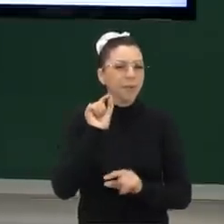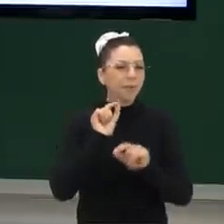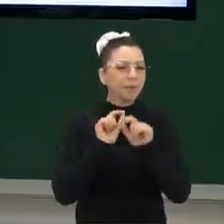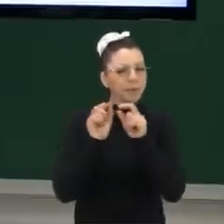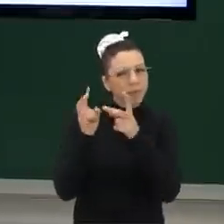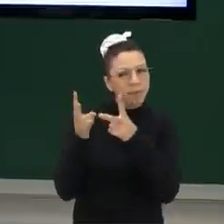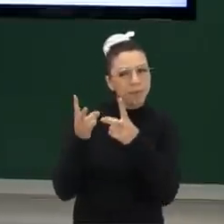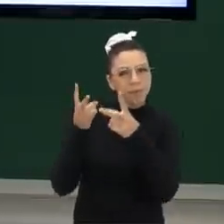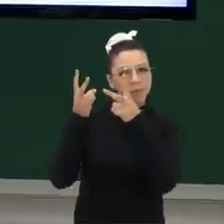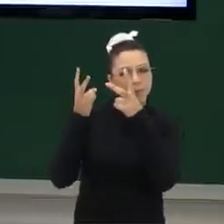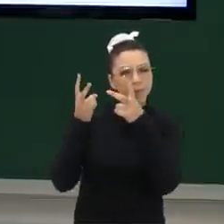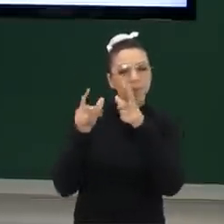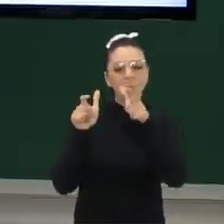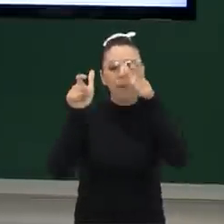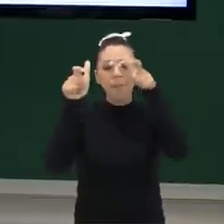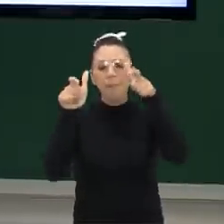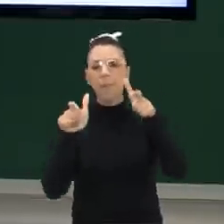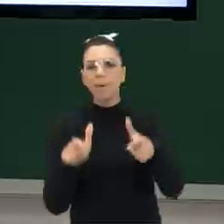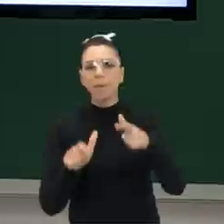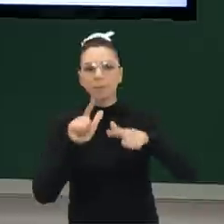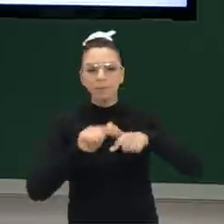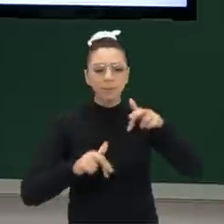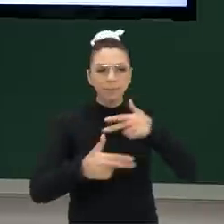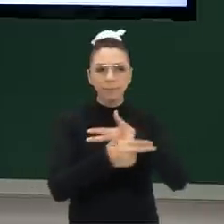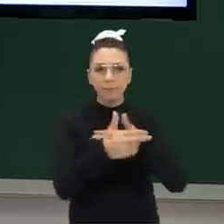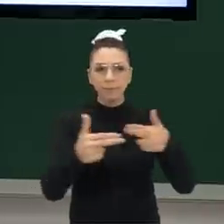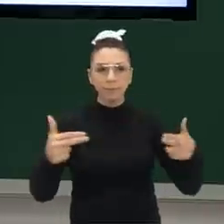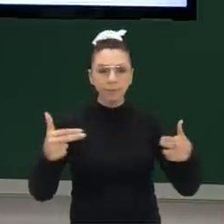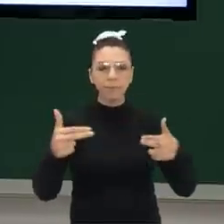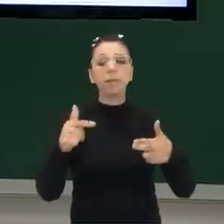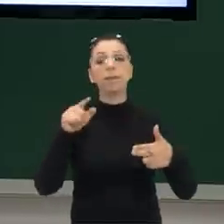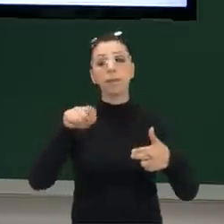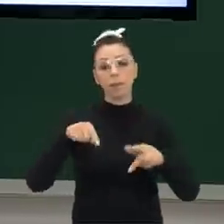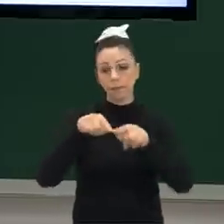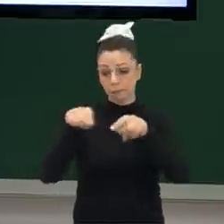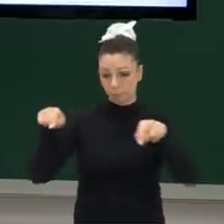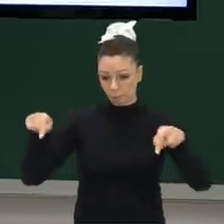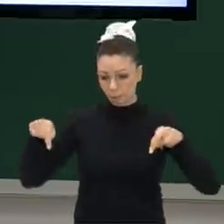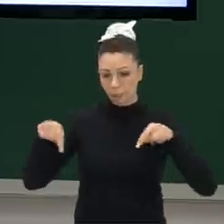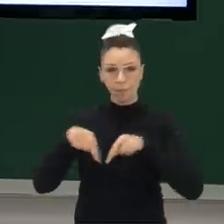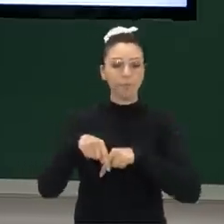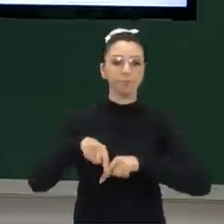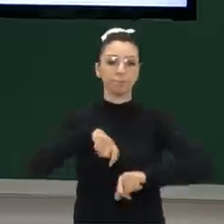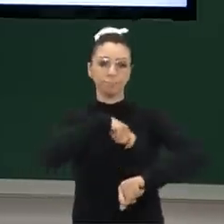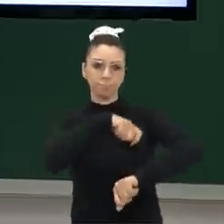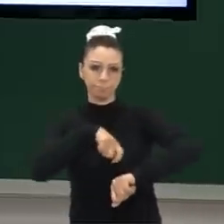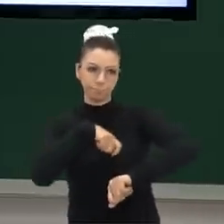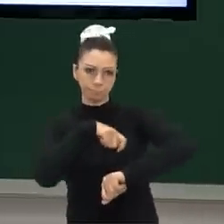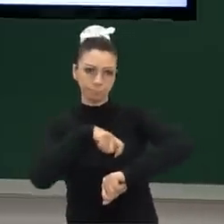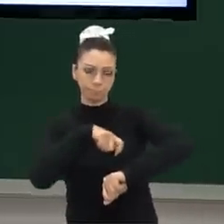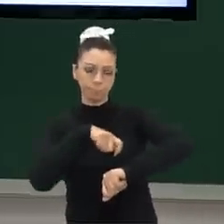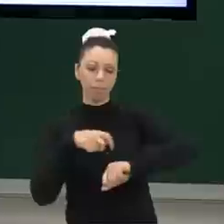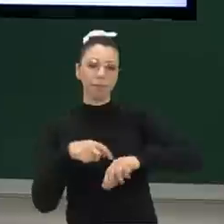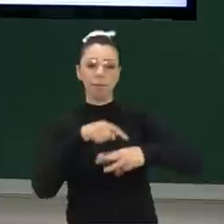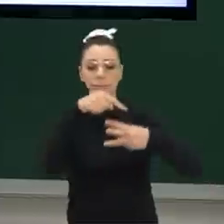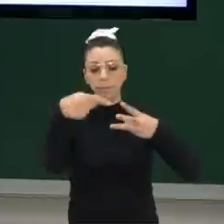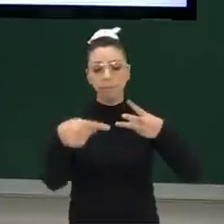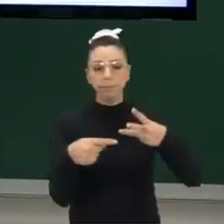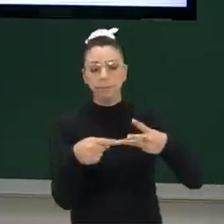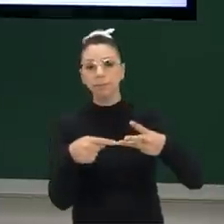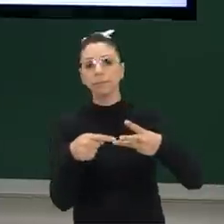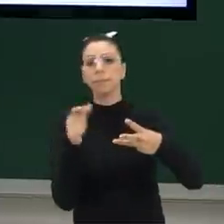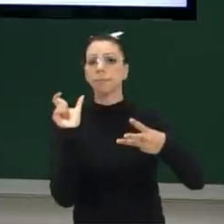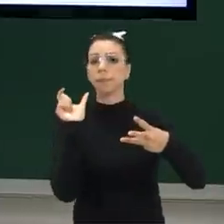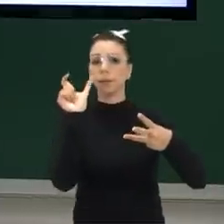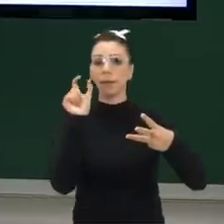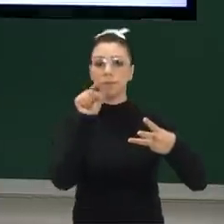de onde é essa mobília? É da nossa kitchen. Então a teacher pegou mais três palavrinhas para vocês anotarem